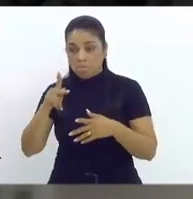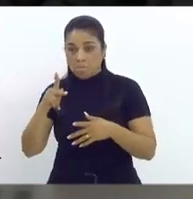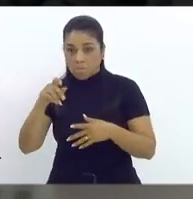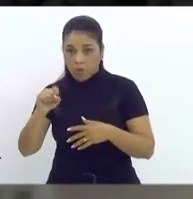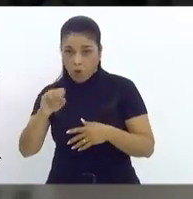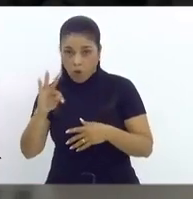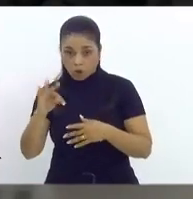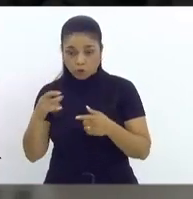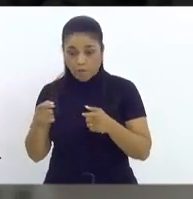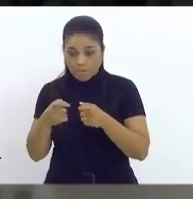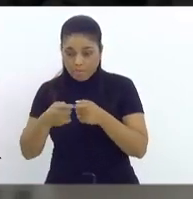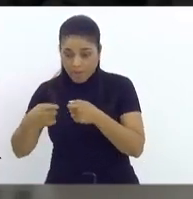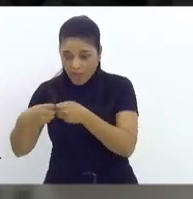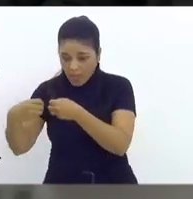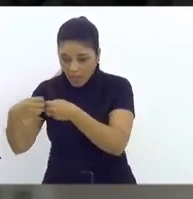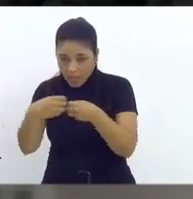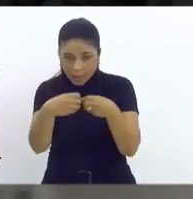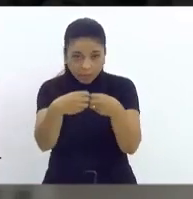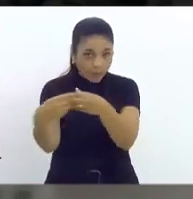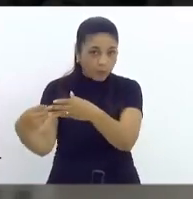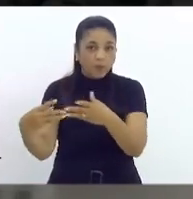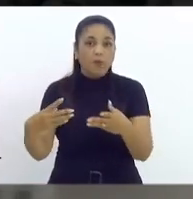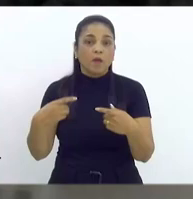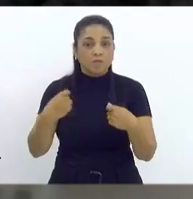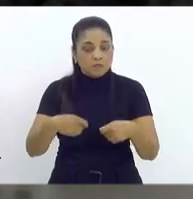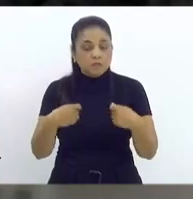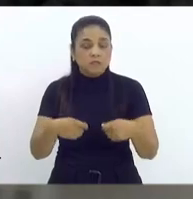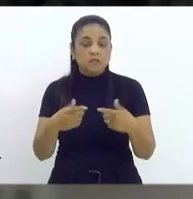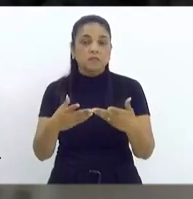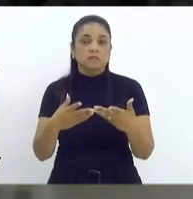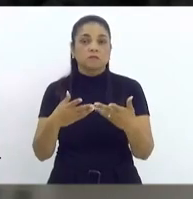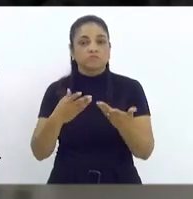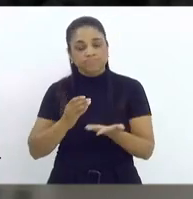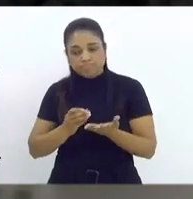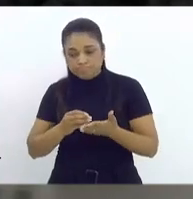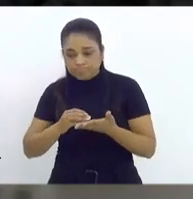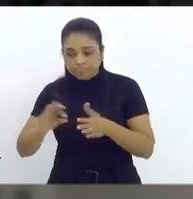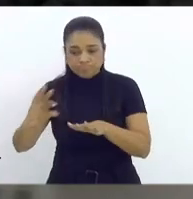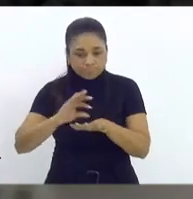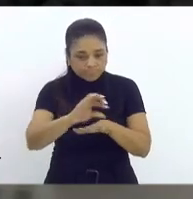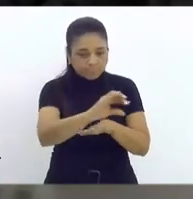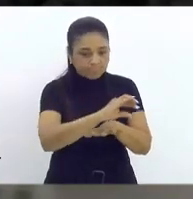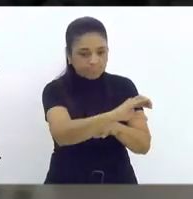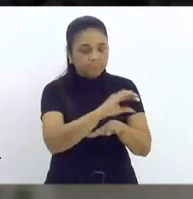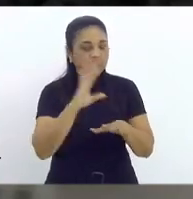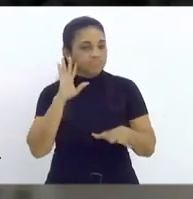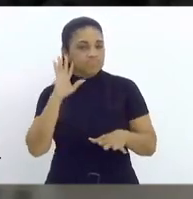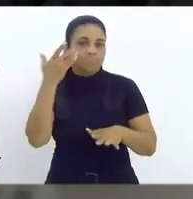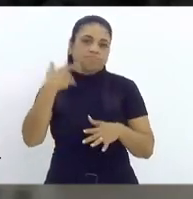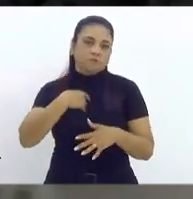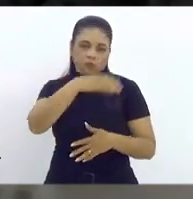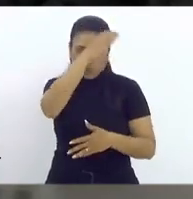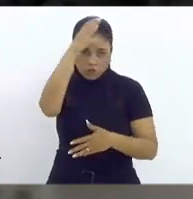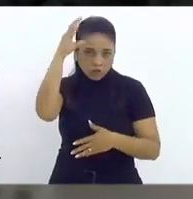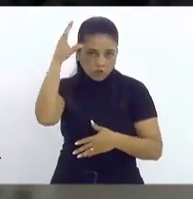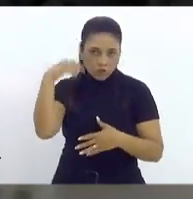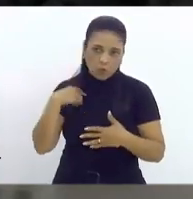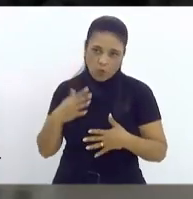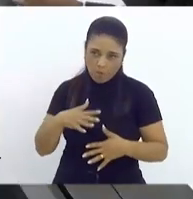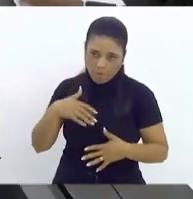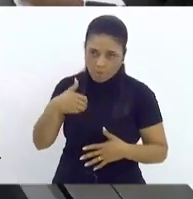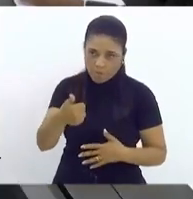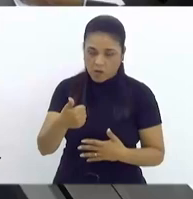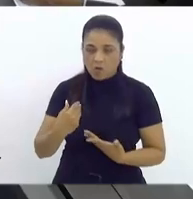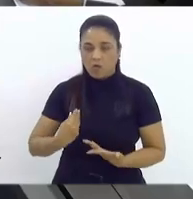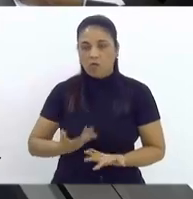tenta dispersar para esse atendimento para um melhor fornecimento do consumidor. Existe algum local